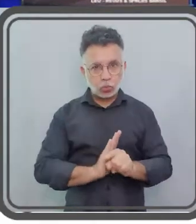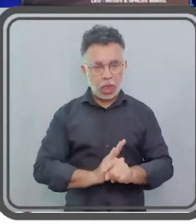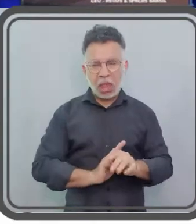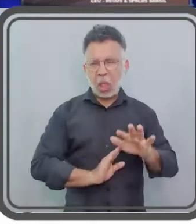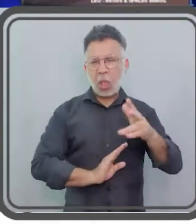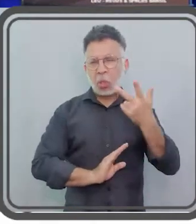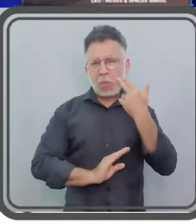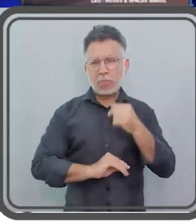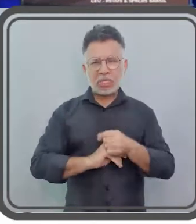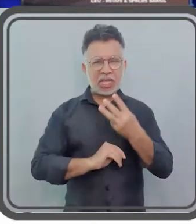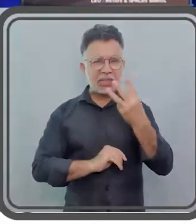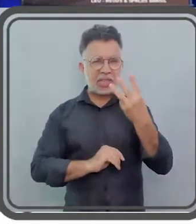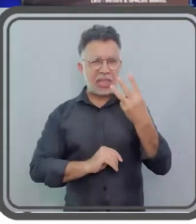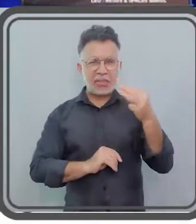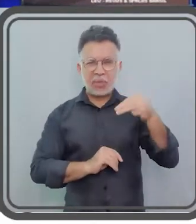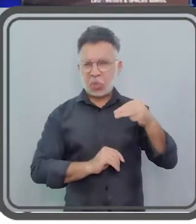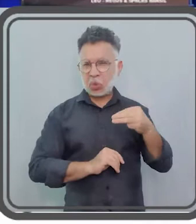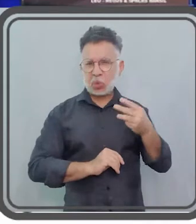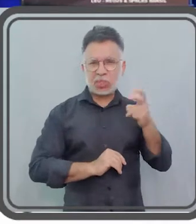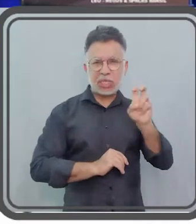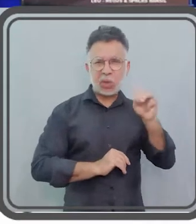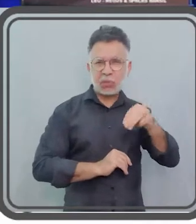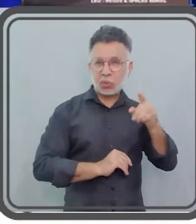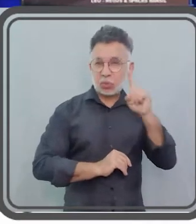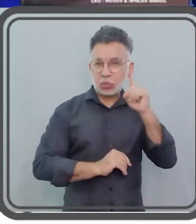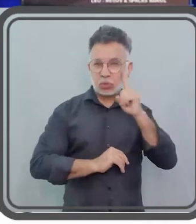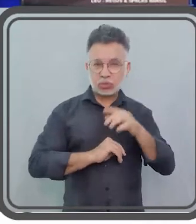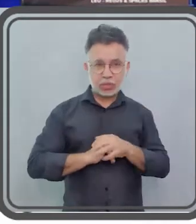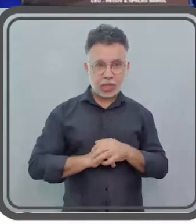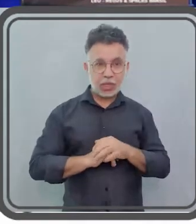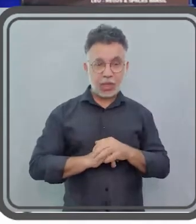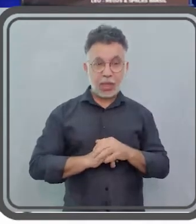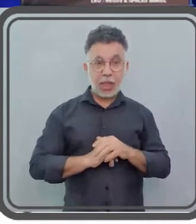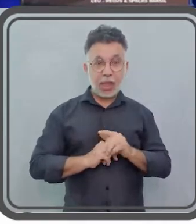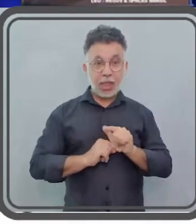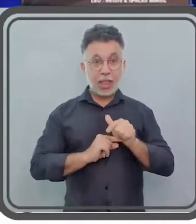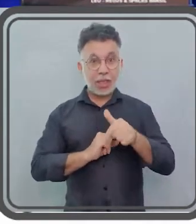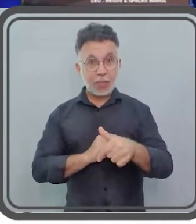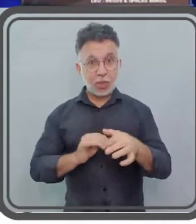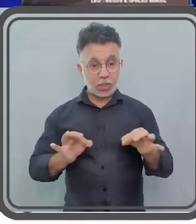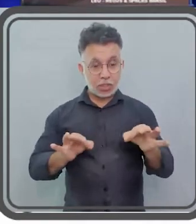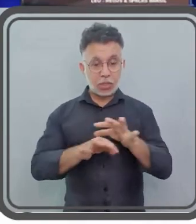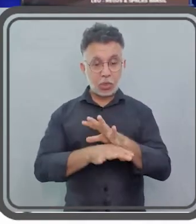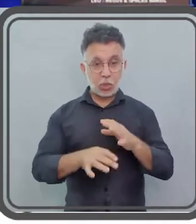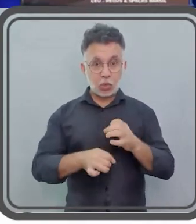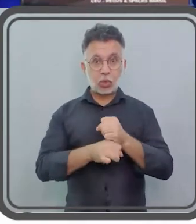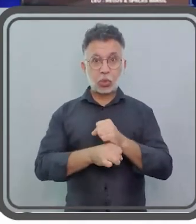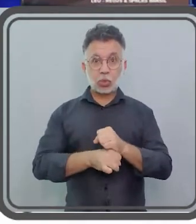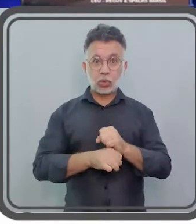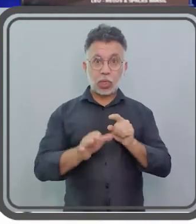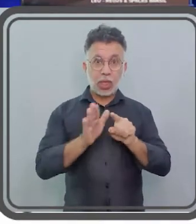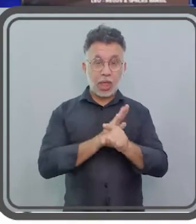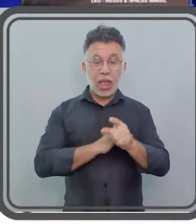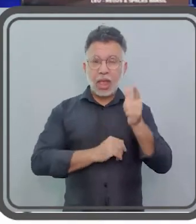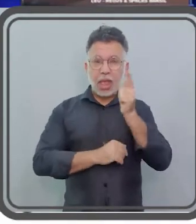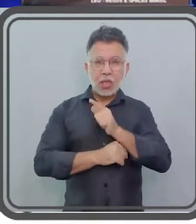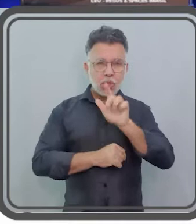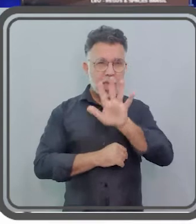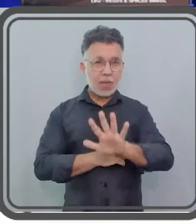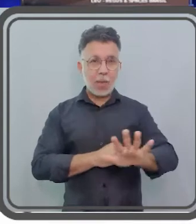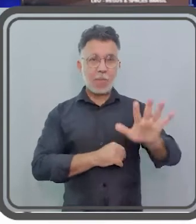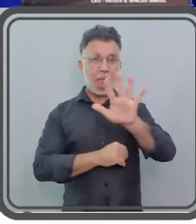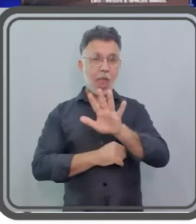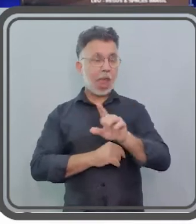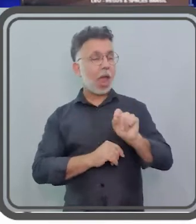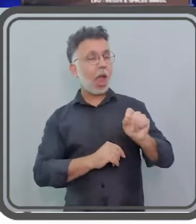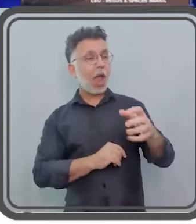5 minutos diários, mas a partir dos questionários a gente consegue mapear a situação do funcionário. Então, quando a